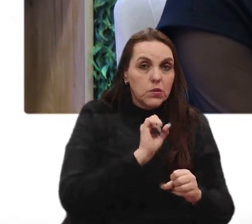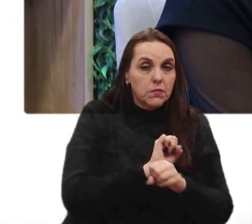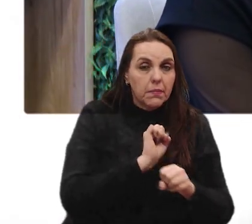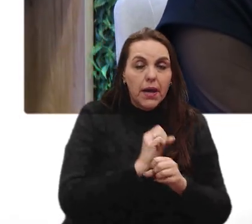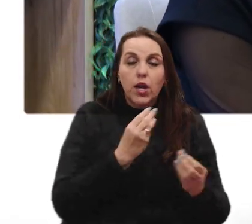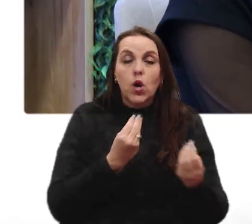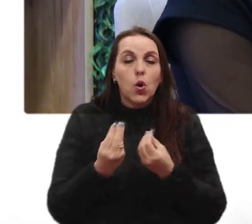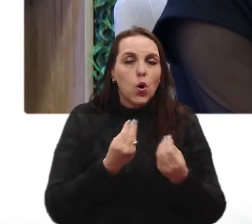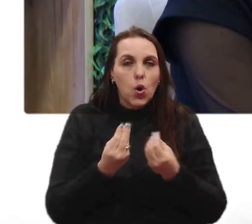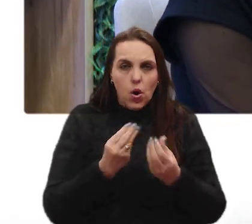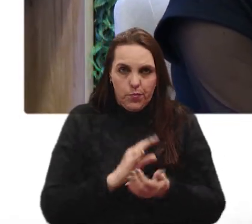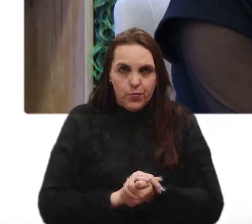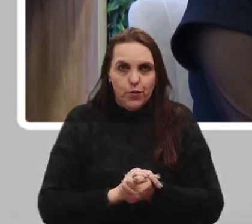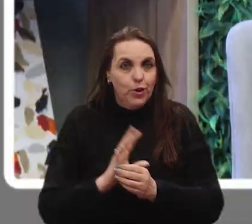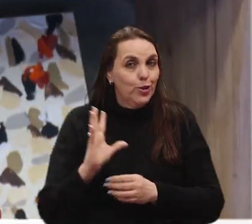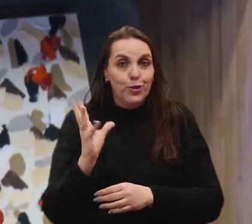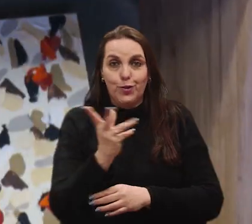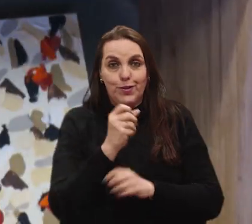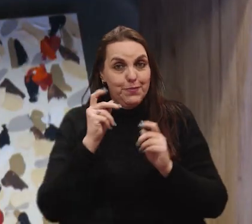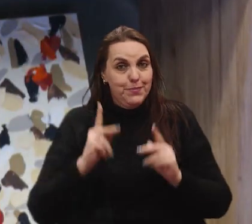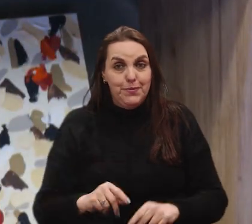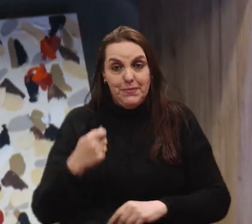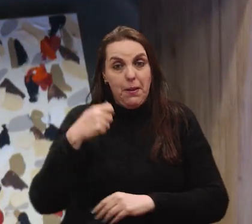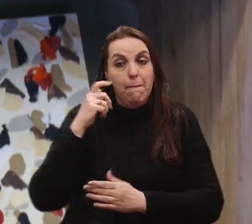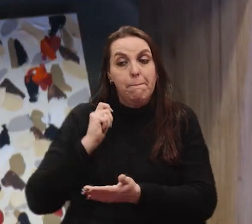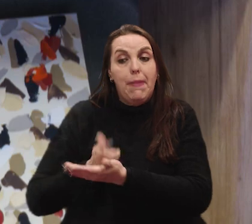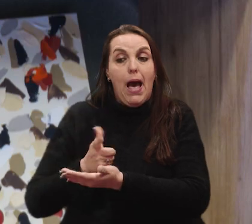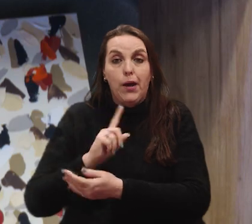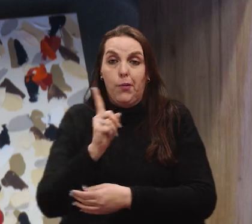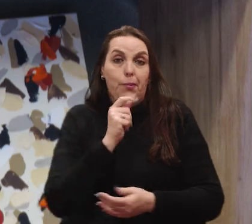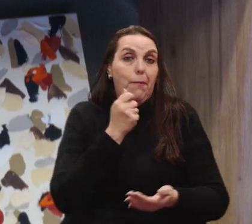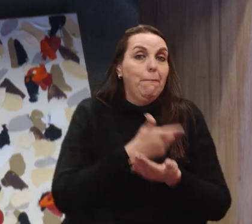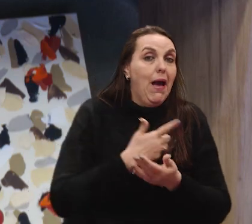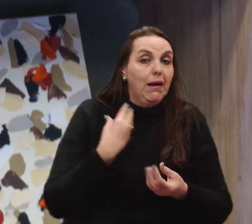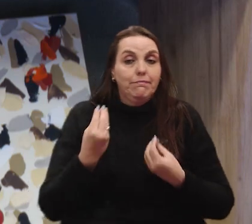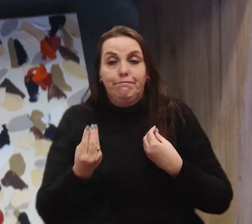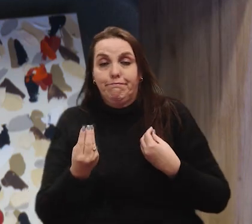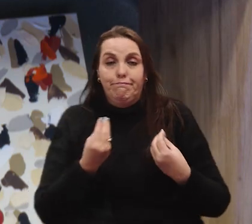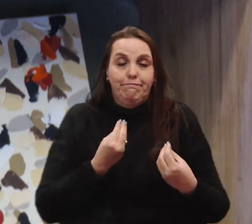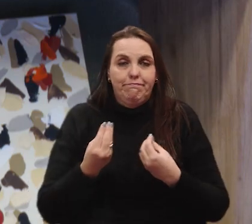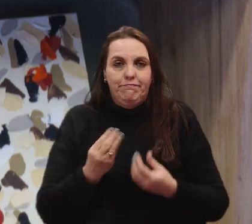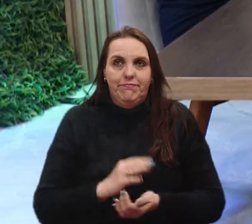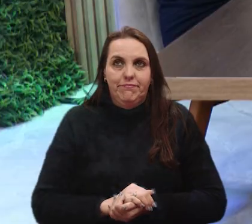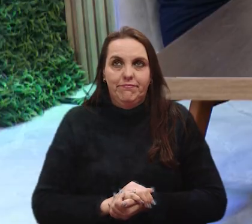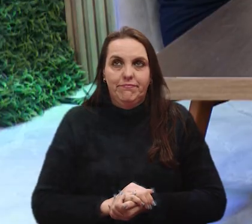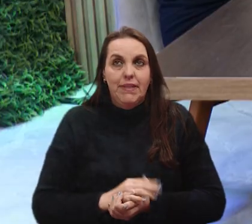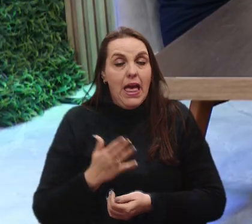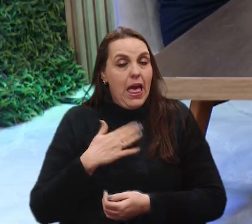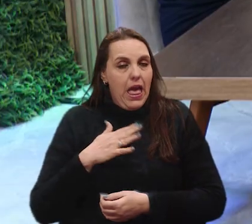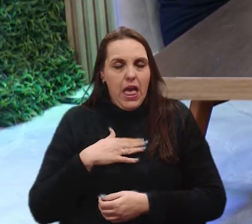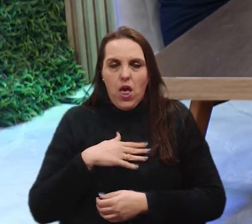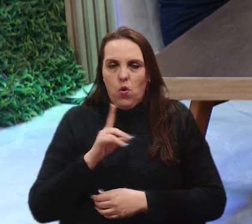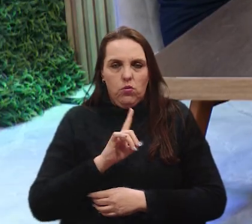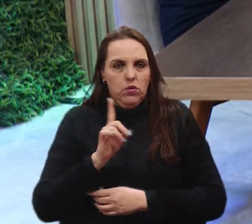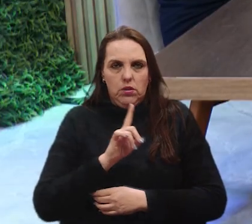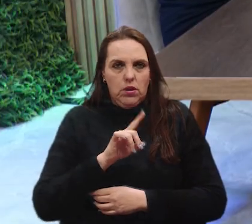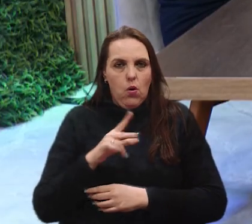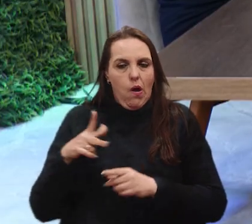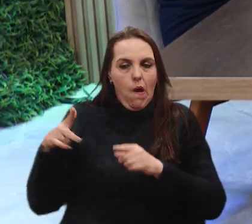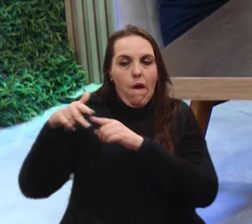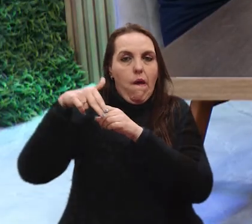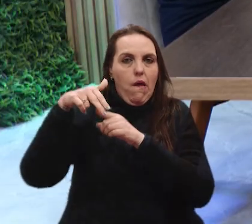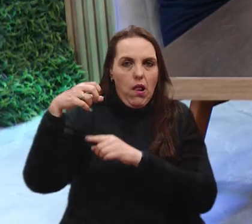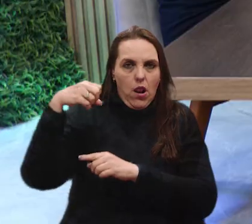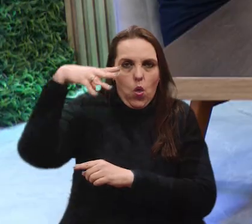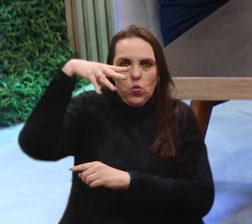bem delicada, tá? Que essa aí todo mundo quer saber, né? Paga ou não paga essa luz que está mais alta? Eu não correria o risco do corte, eu buscaria depois a reparação.